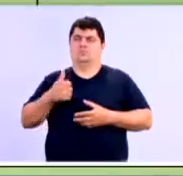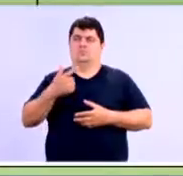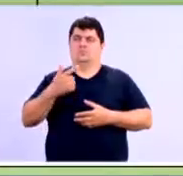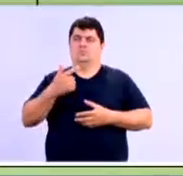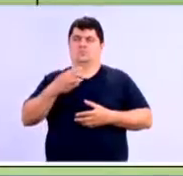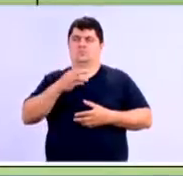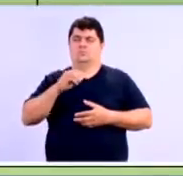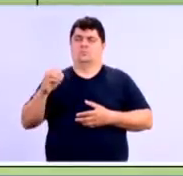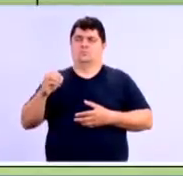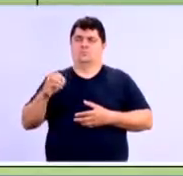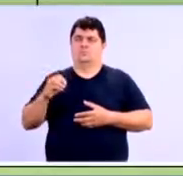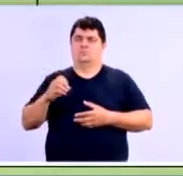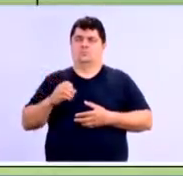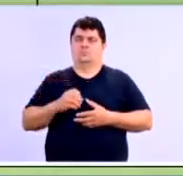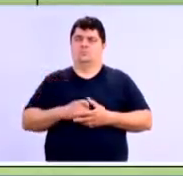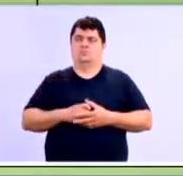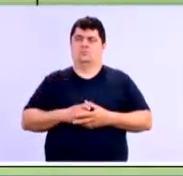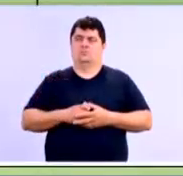12.300